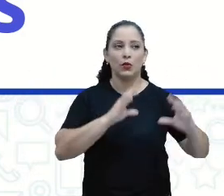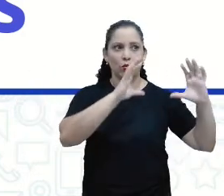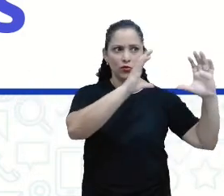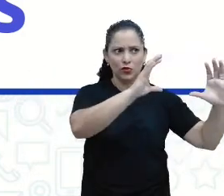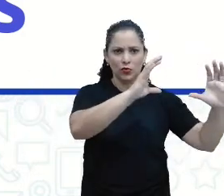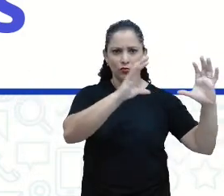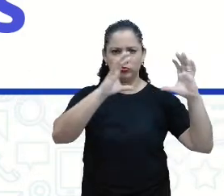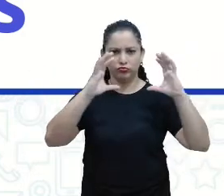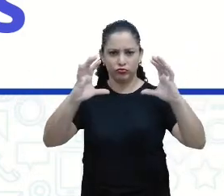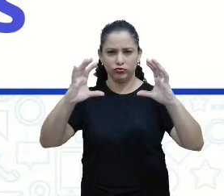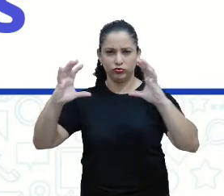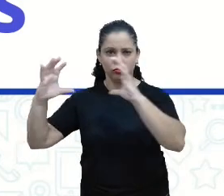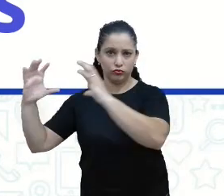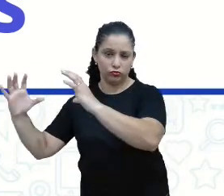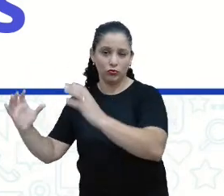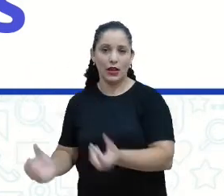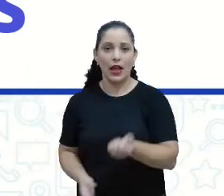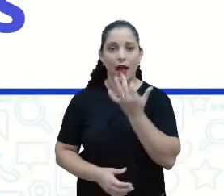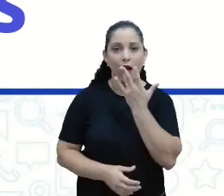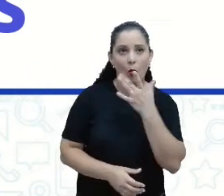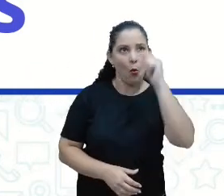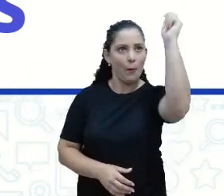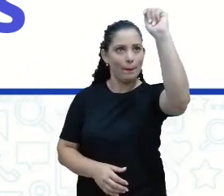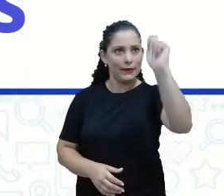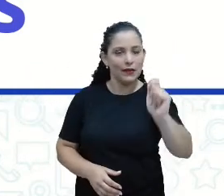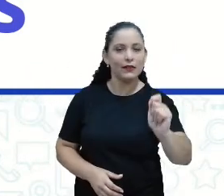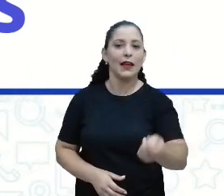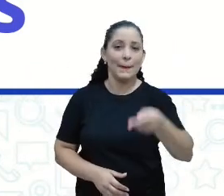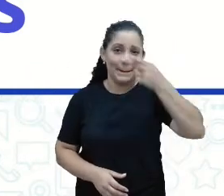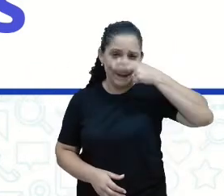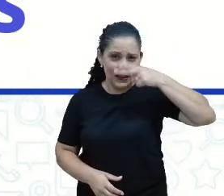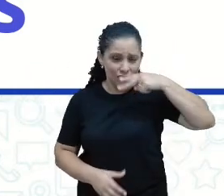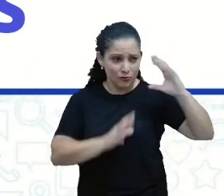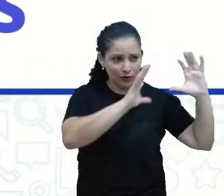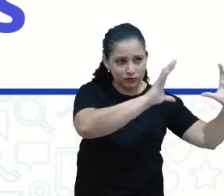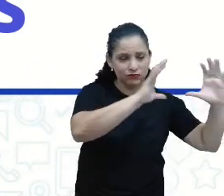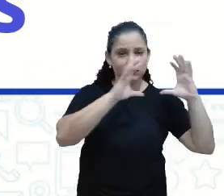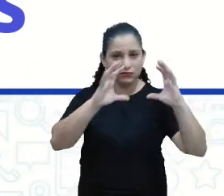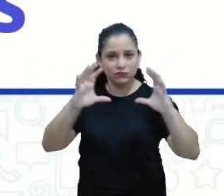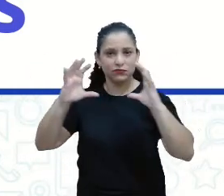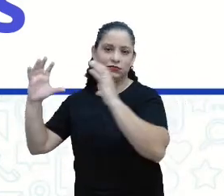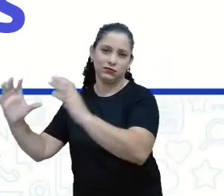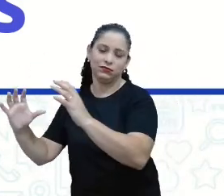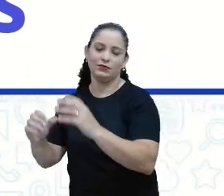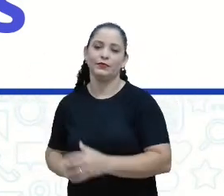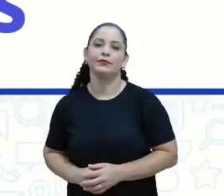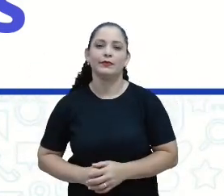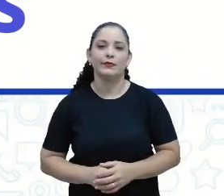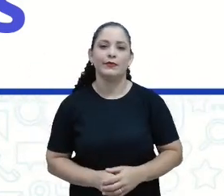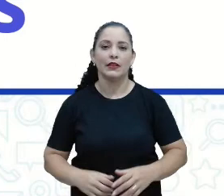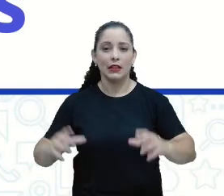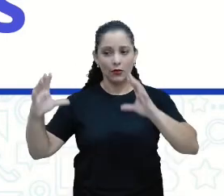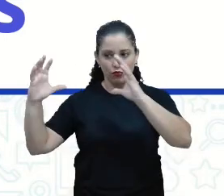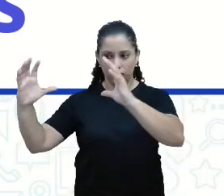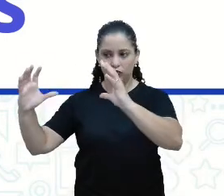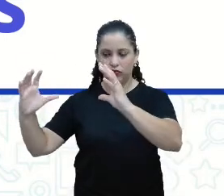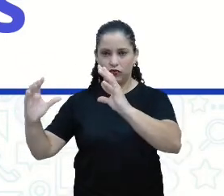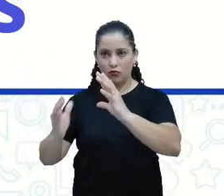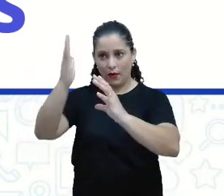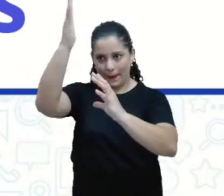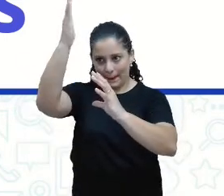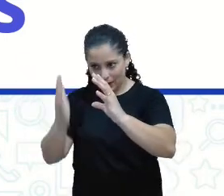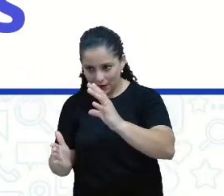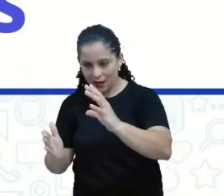que está sendo pintada, ela é a mesma em todos os três casos. Quando eu coloquei lá 1/2, quando eu